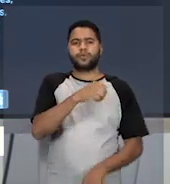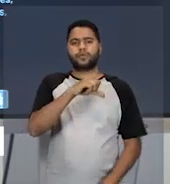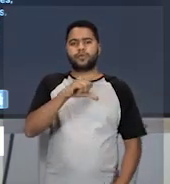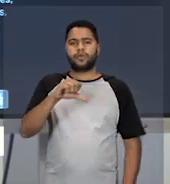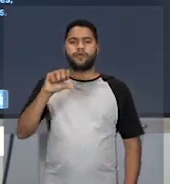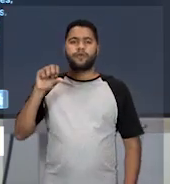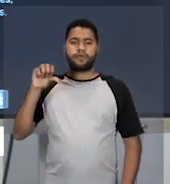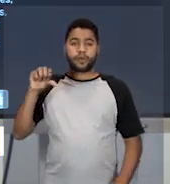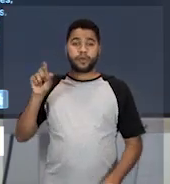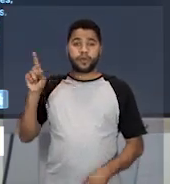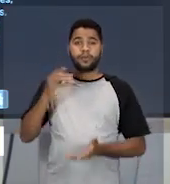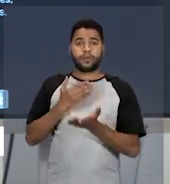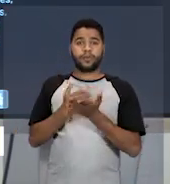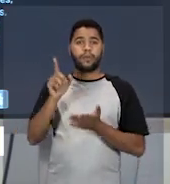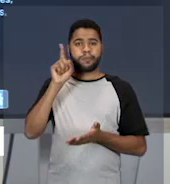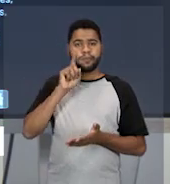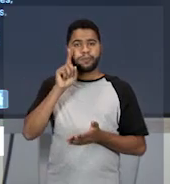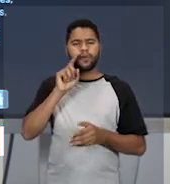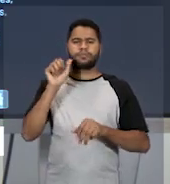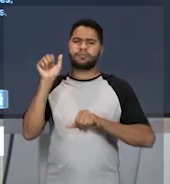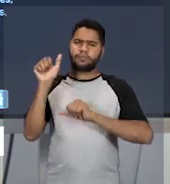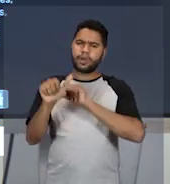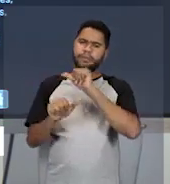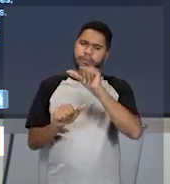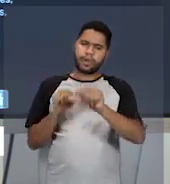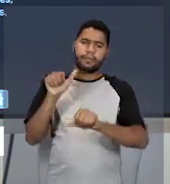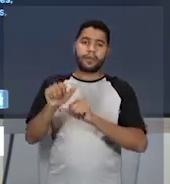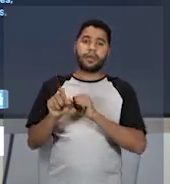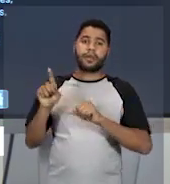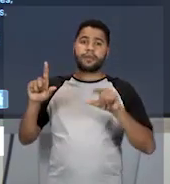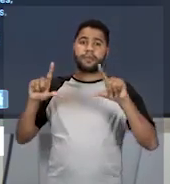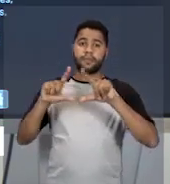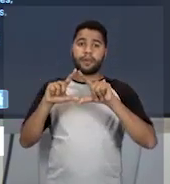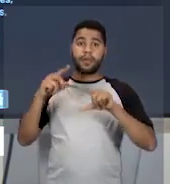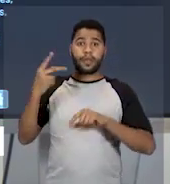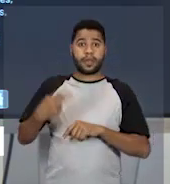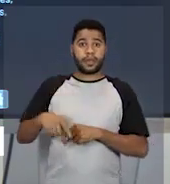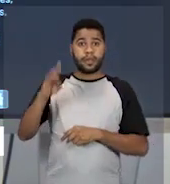Várias modificações já foram feitas. Essa é a pirâmide